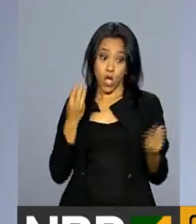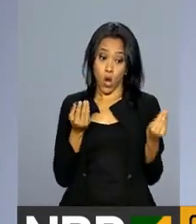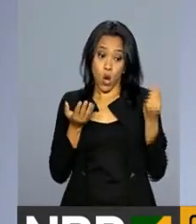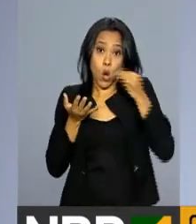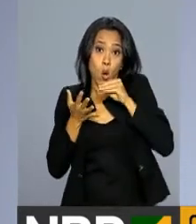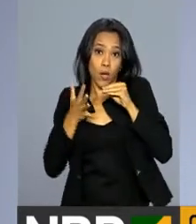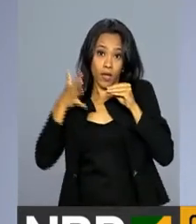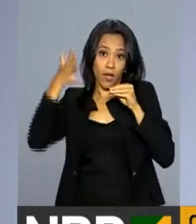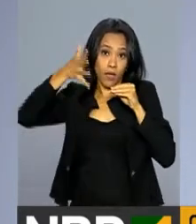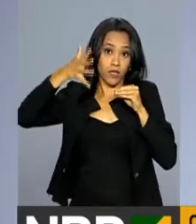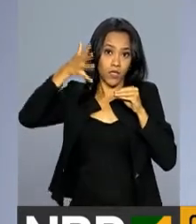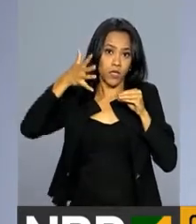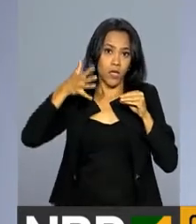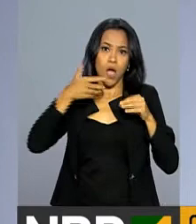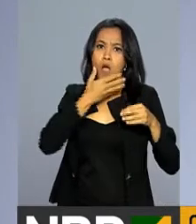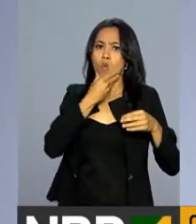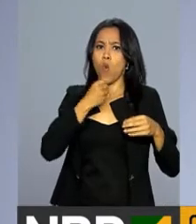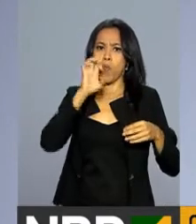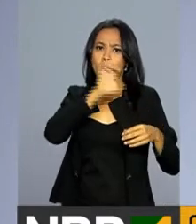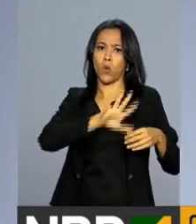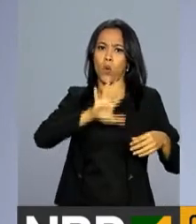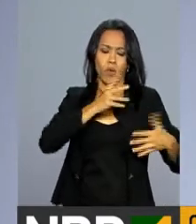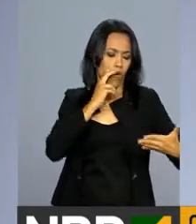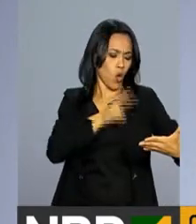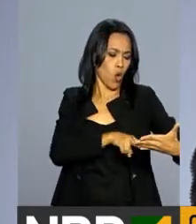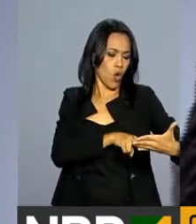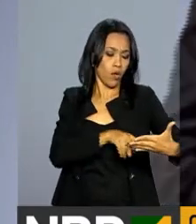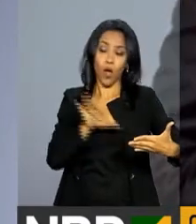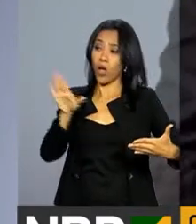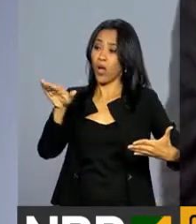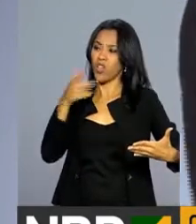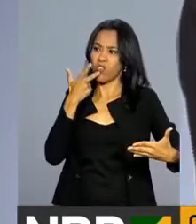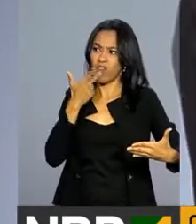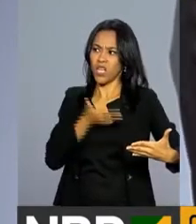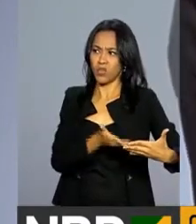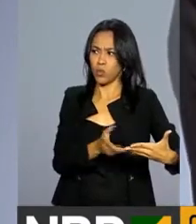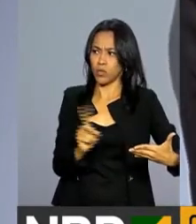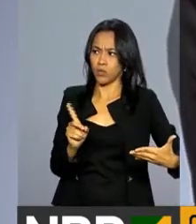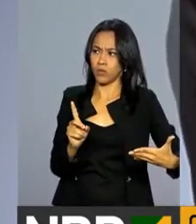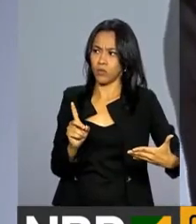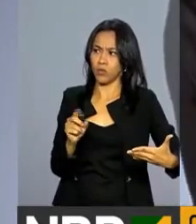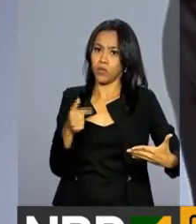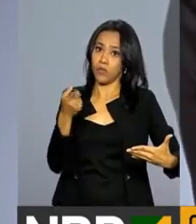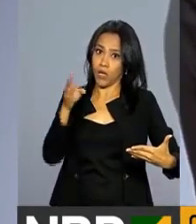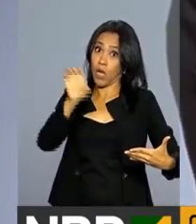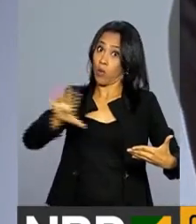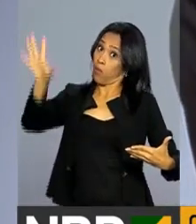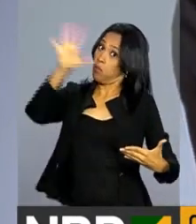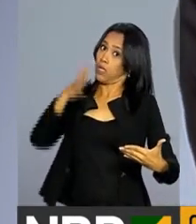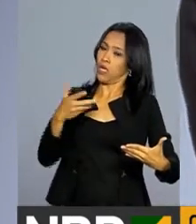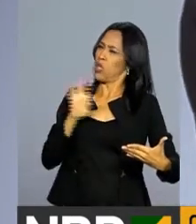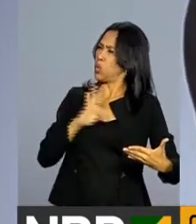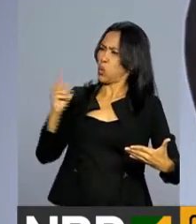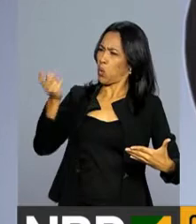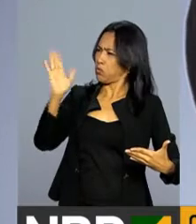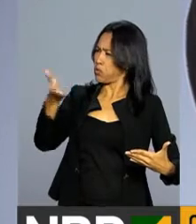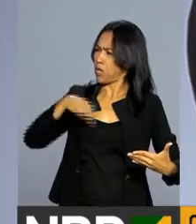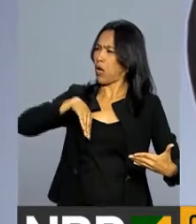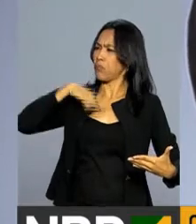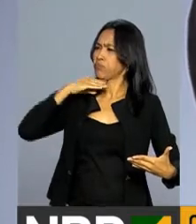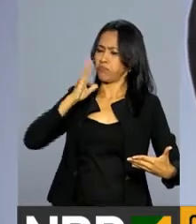é o meu discurso de que o tema não faz isso não porque aqui na europa portanto está falando os países mais avançados todo o ensino em tempo